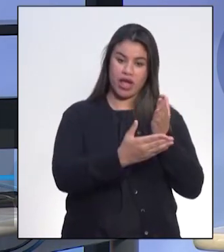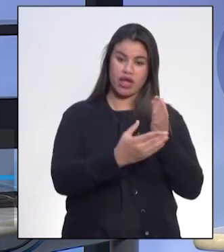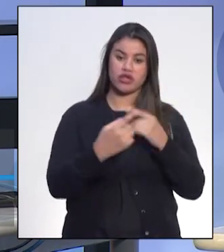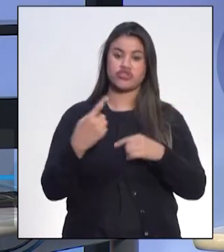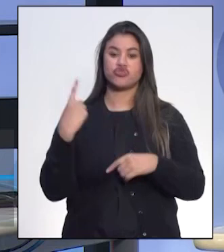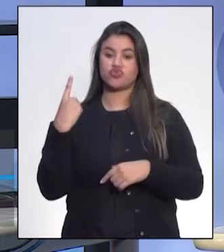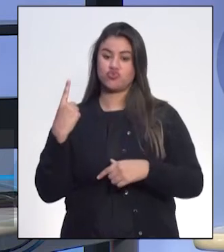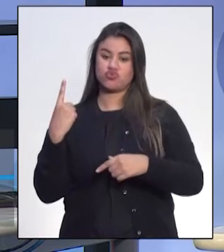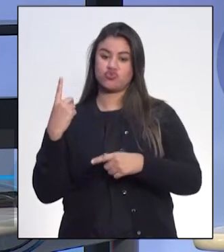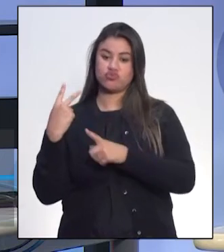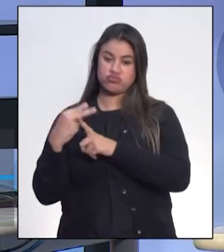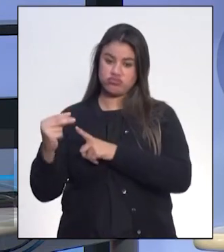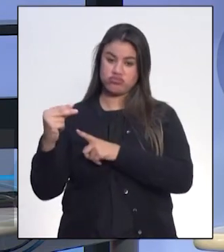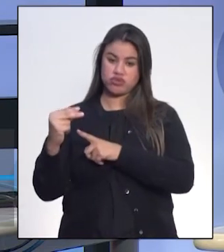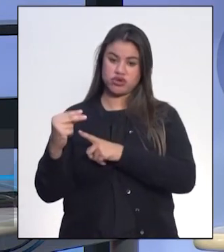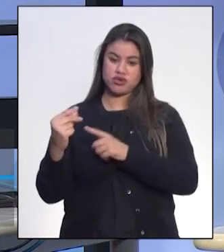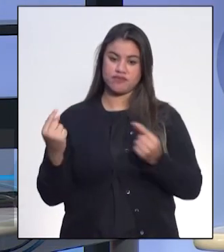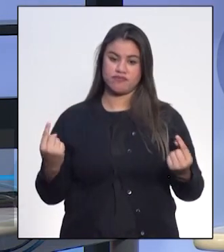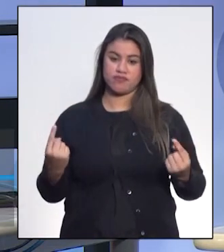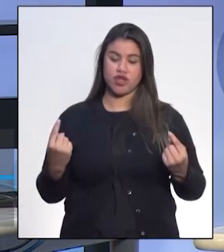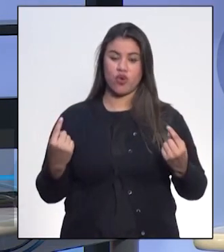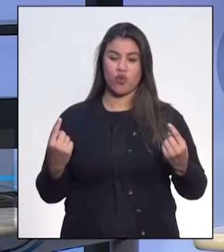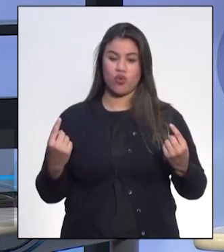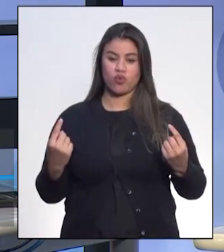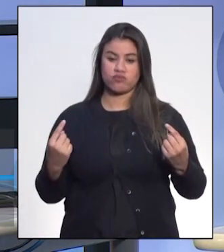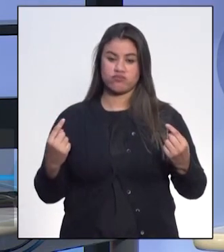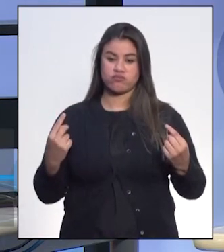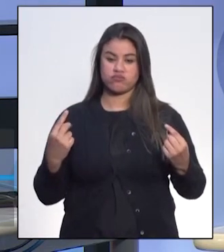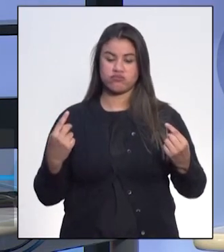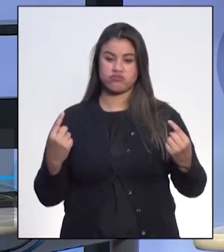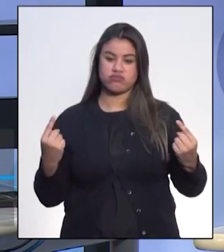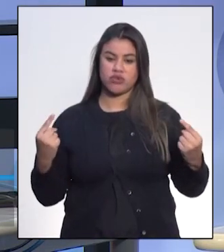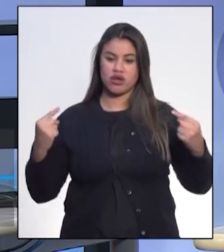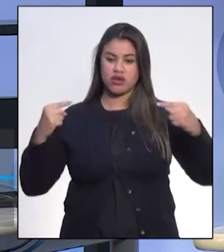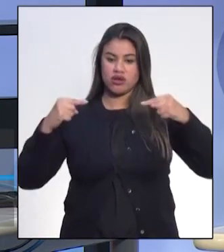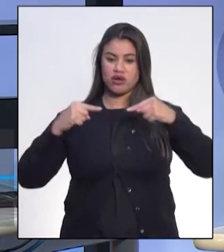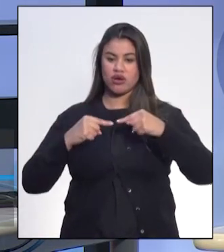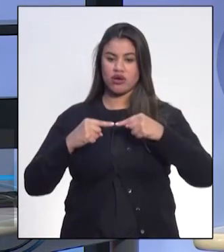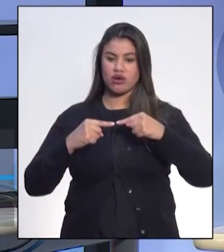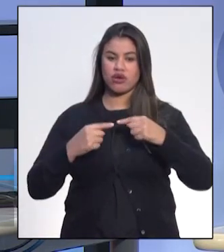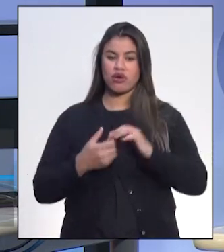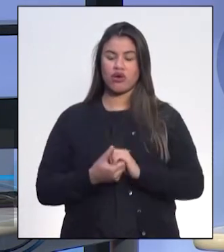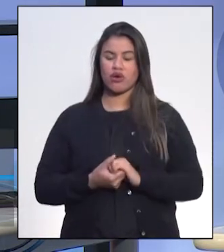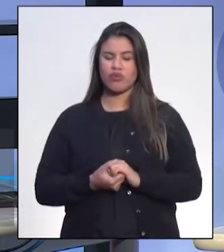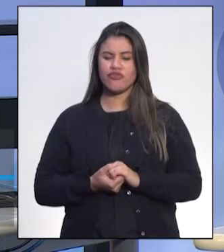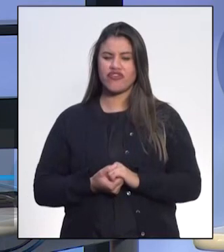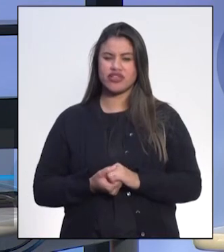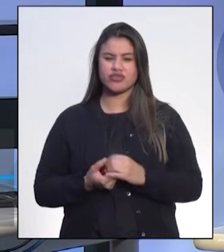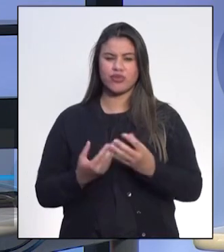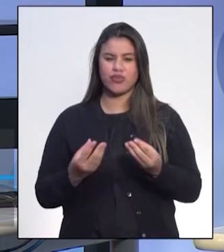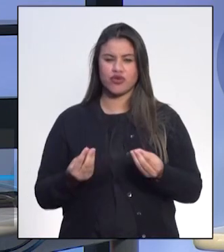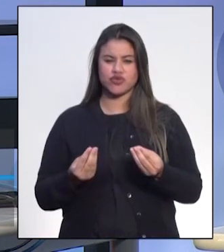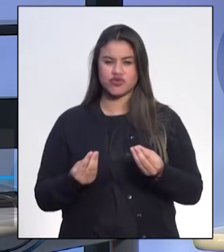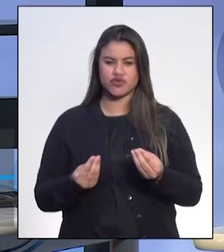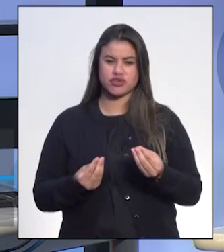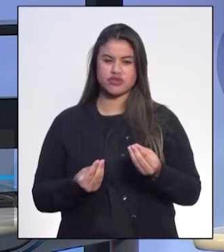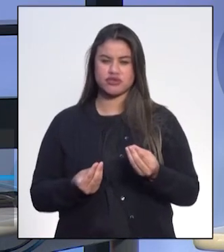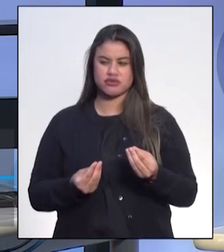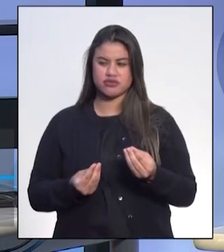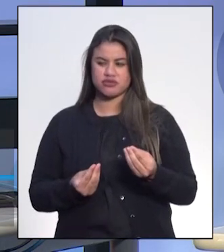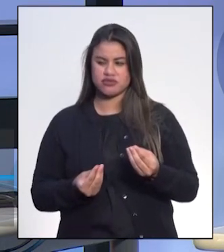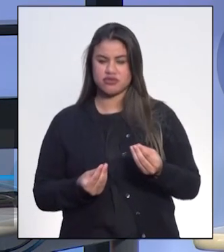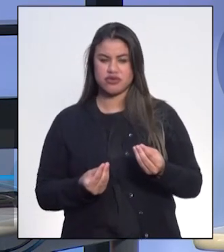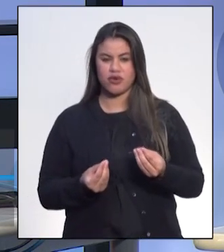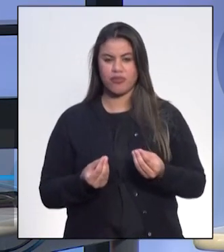caso, perder. Então, são os opostos. Se você olhar na tabela periódica também, por que não pode ser o item B? Porque o oxigênio